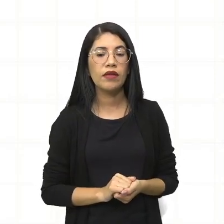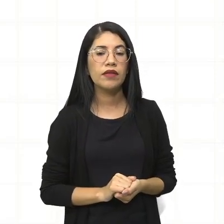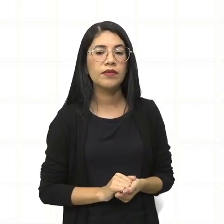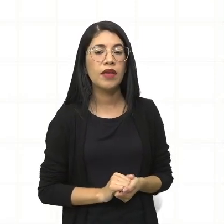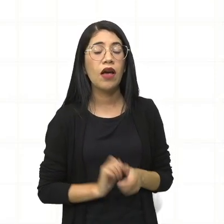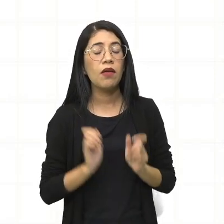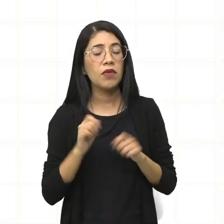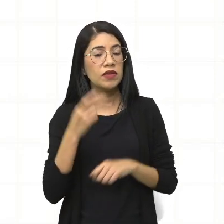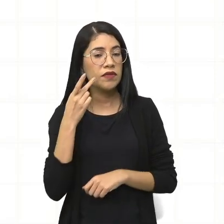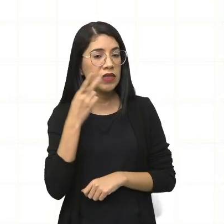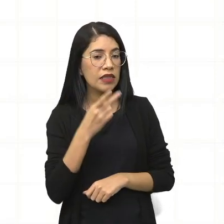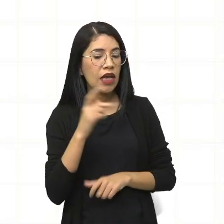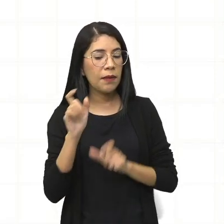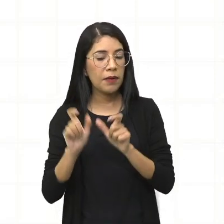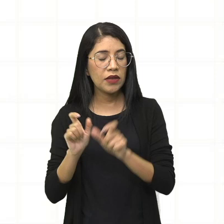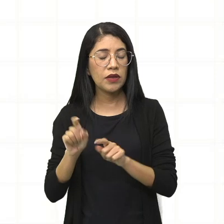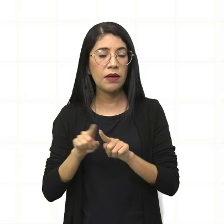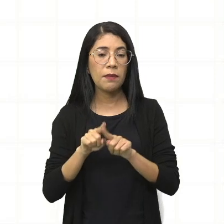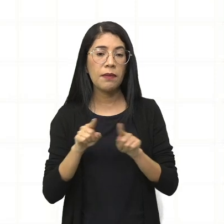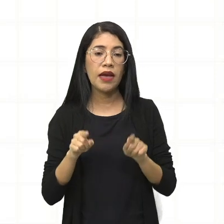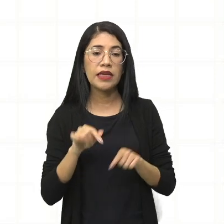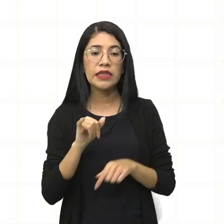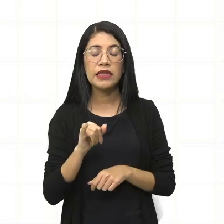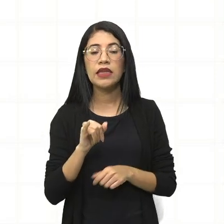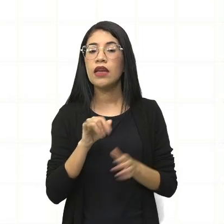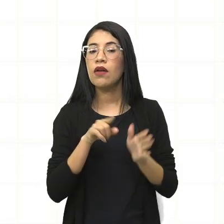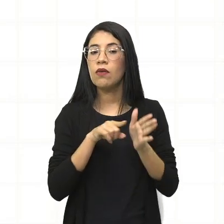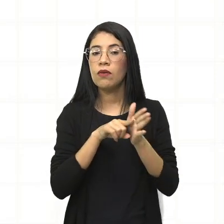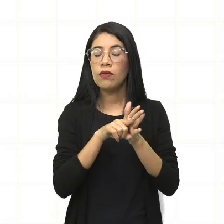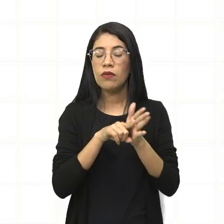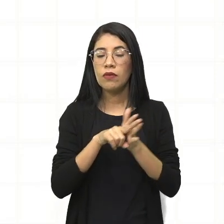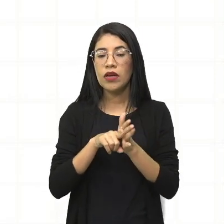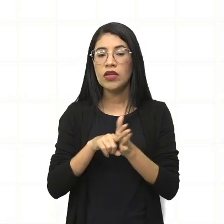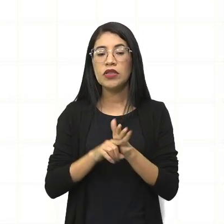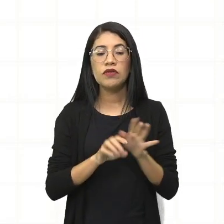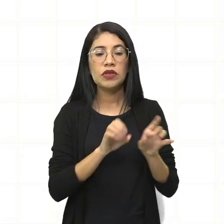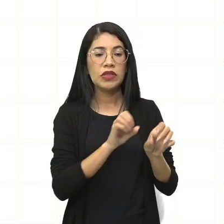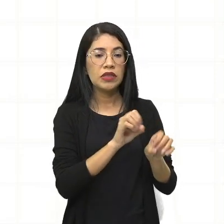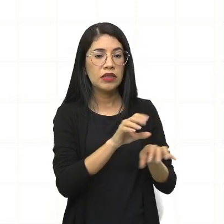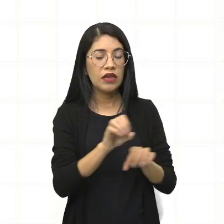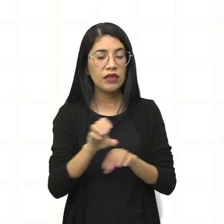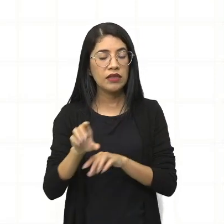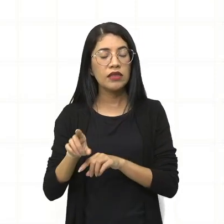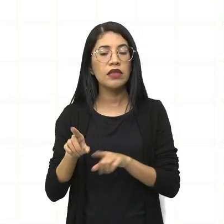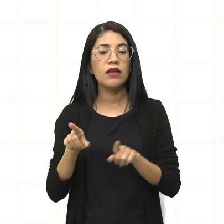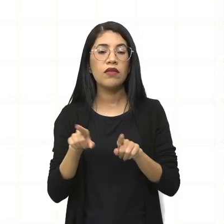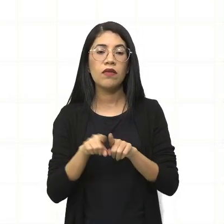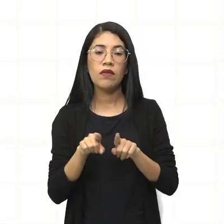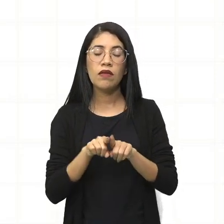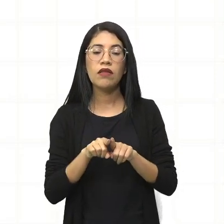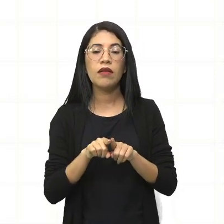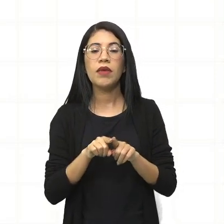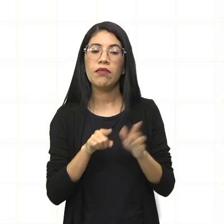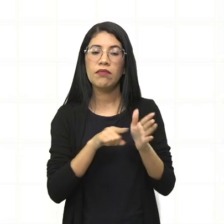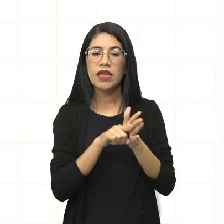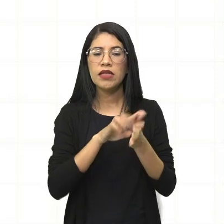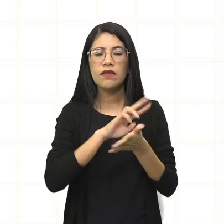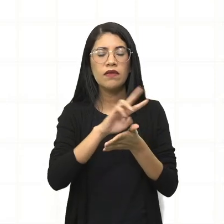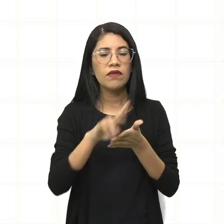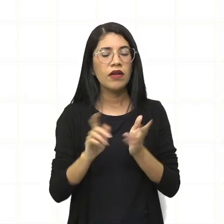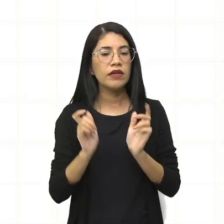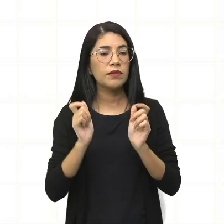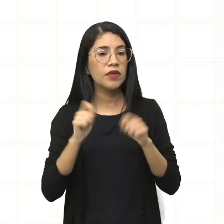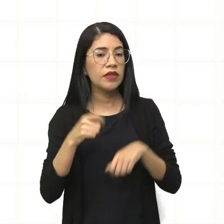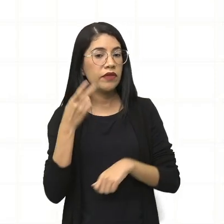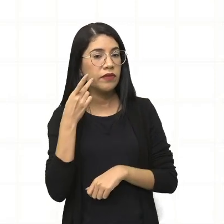a visitação pública quando há objetivos educacionais e também para fins de pesquisa.